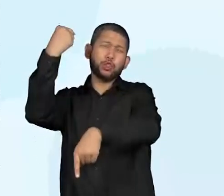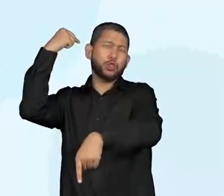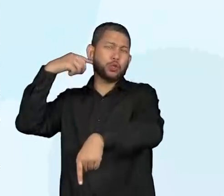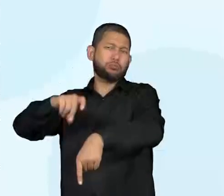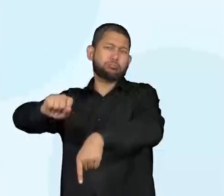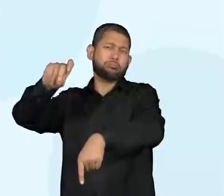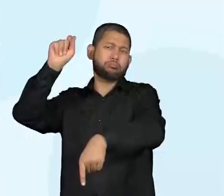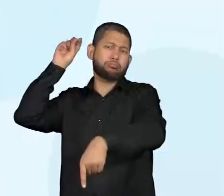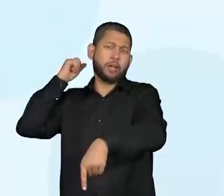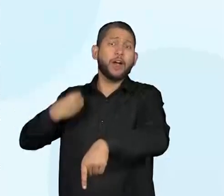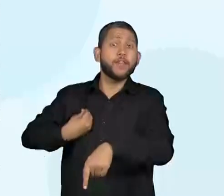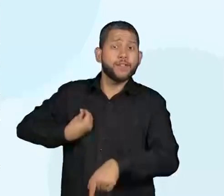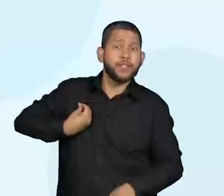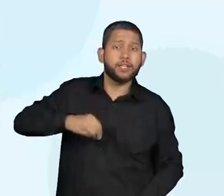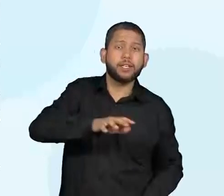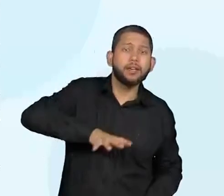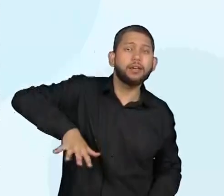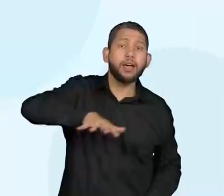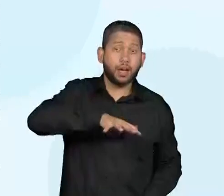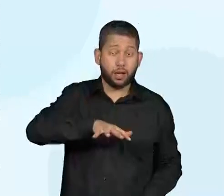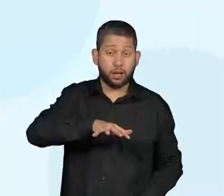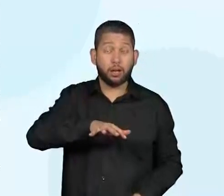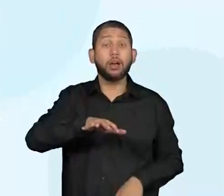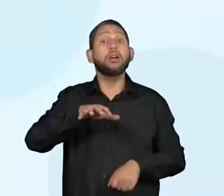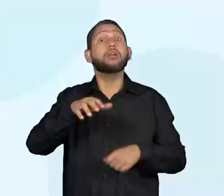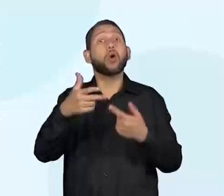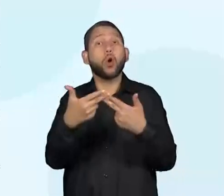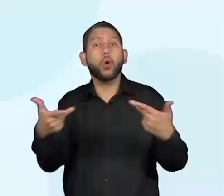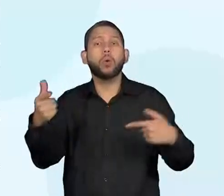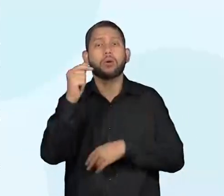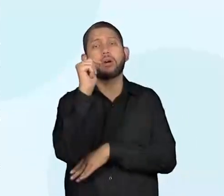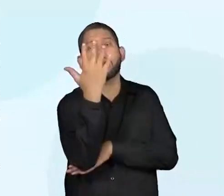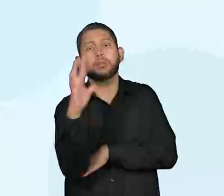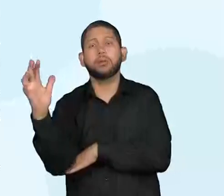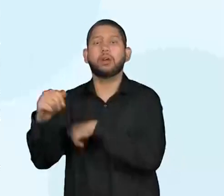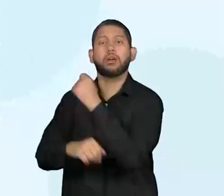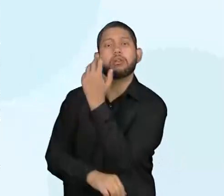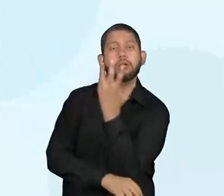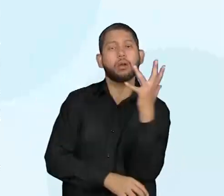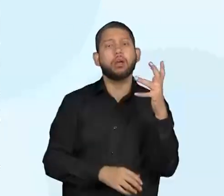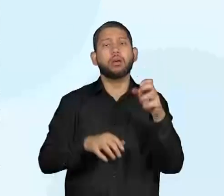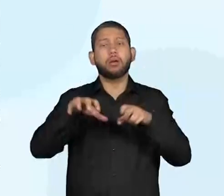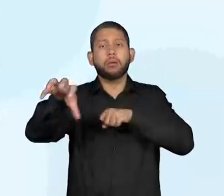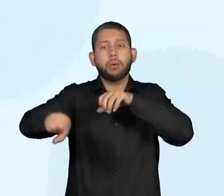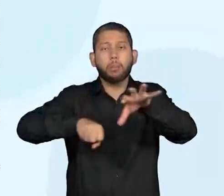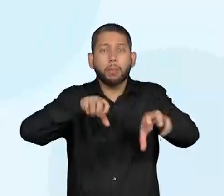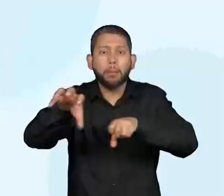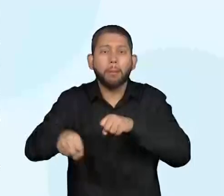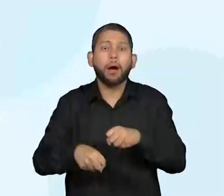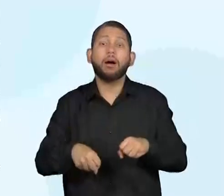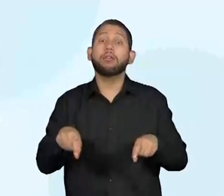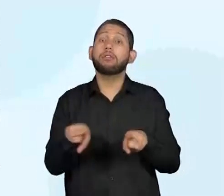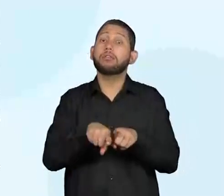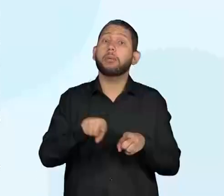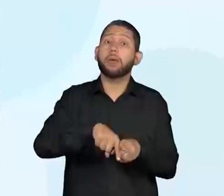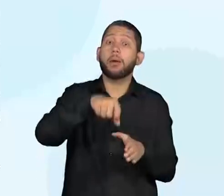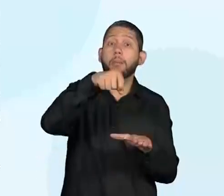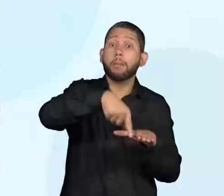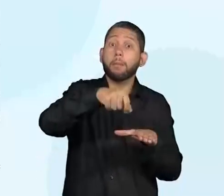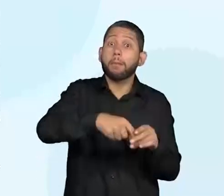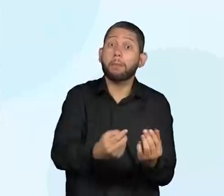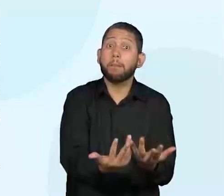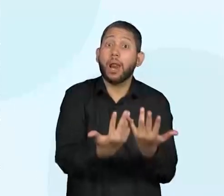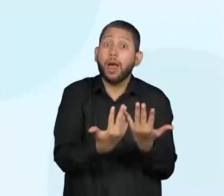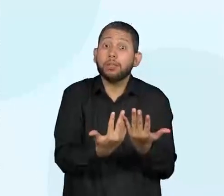sobrevivência baseia-se no extrativismo e, complementarmente, na agricultura de subsistência e